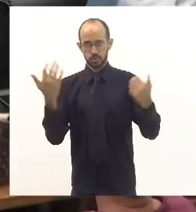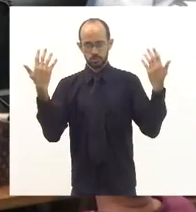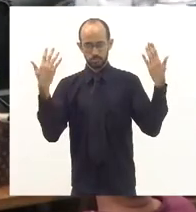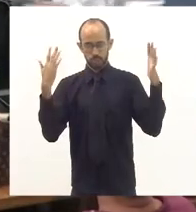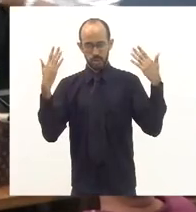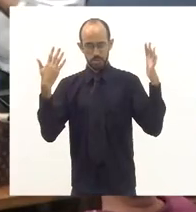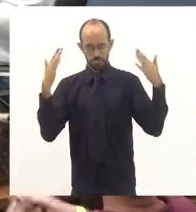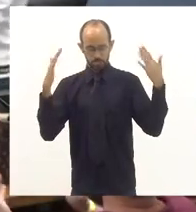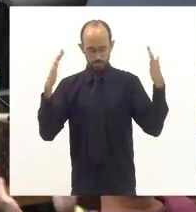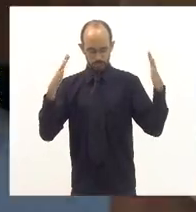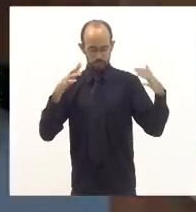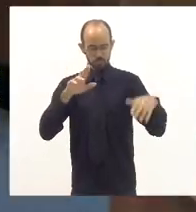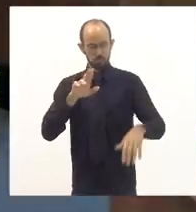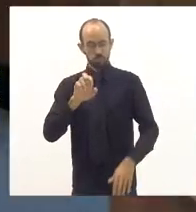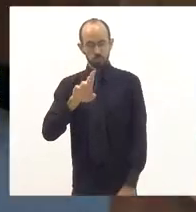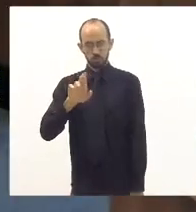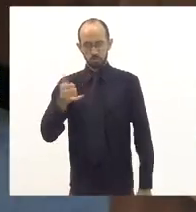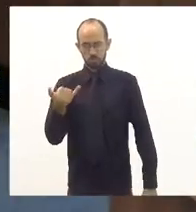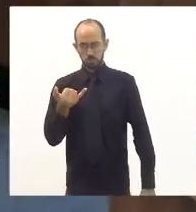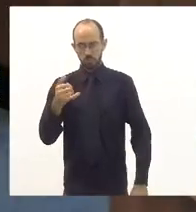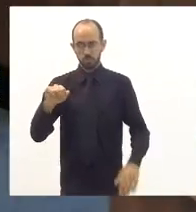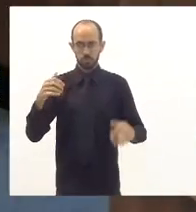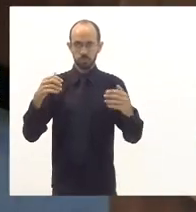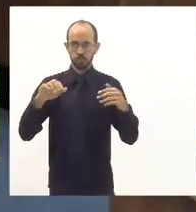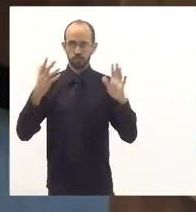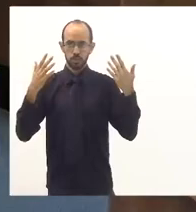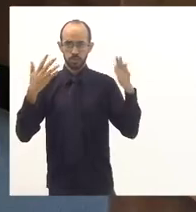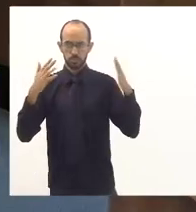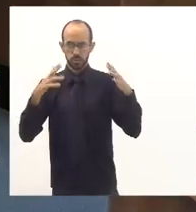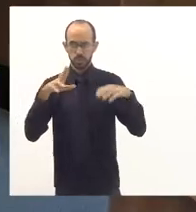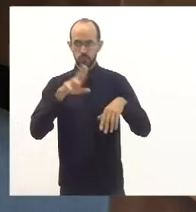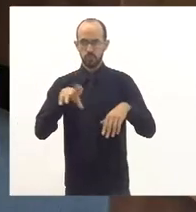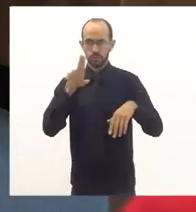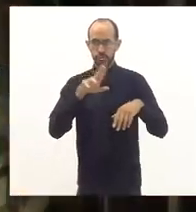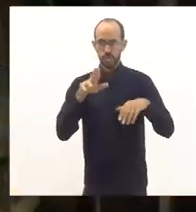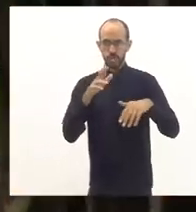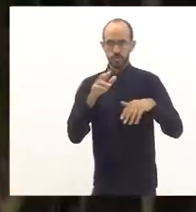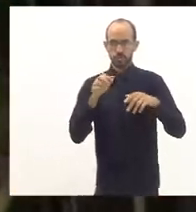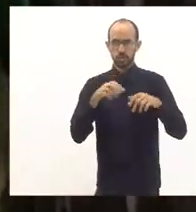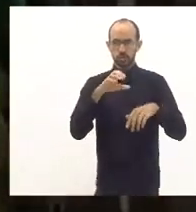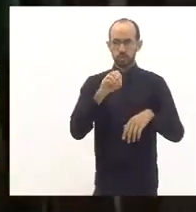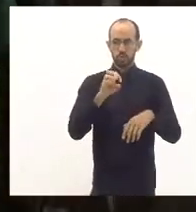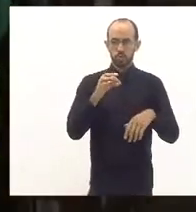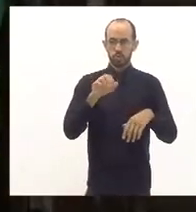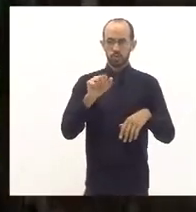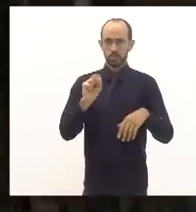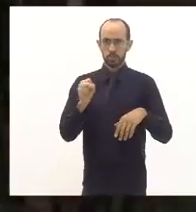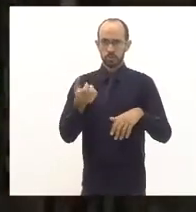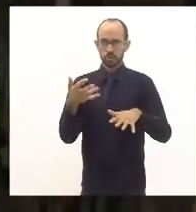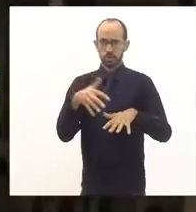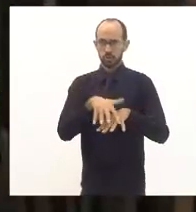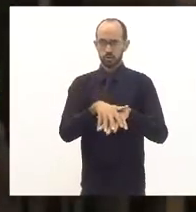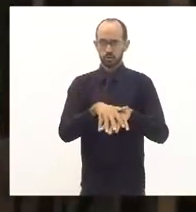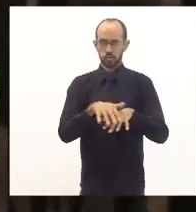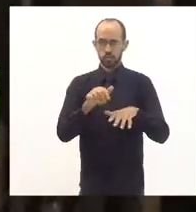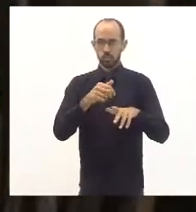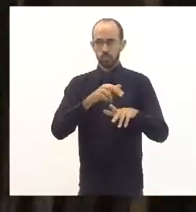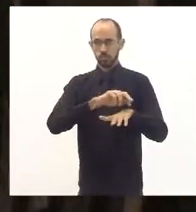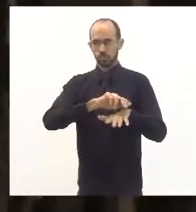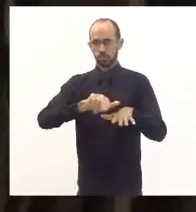para a UERJ. A Universidade das Cotas, da Inclusão, da Diversidade.